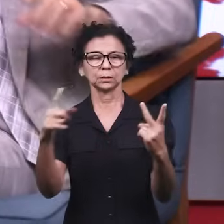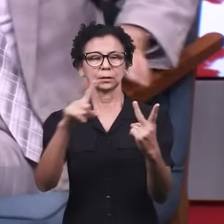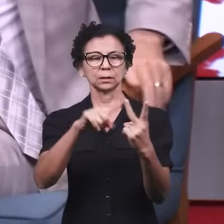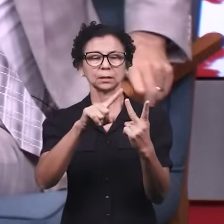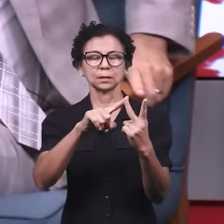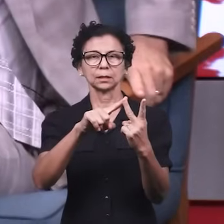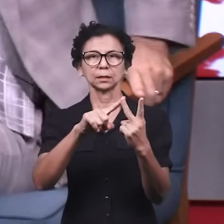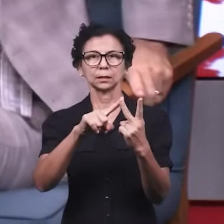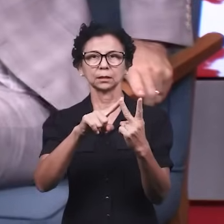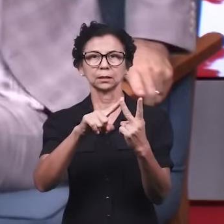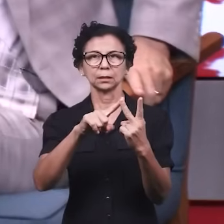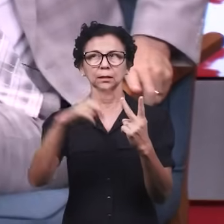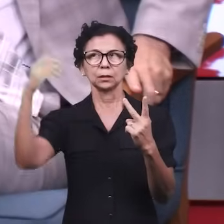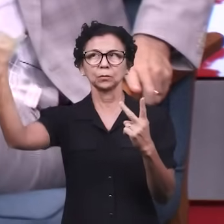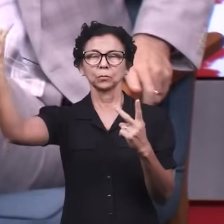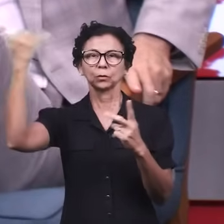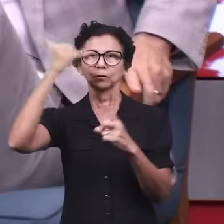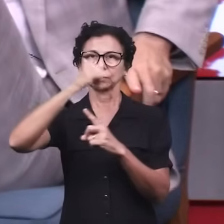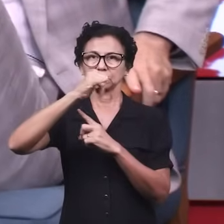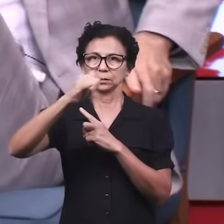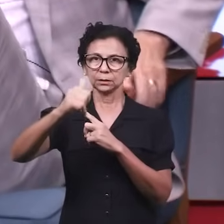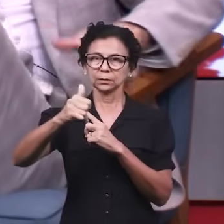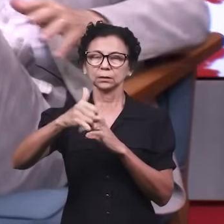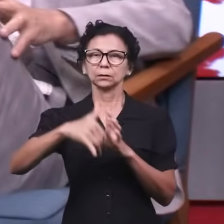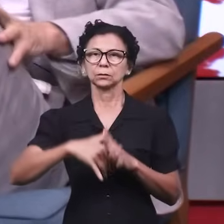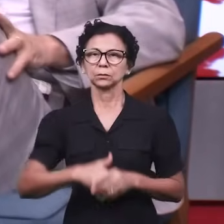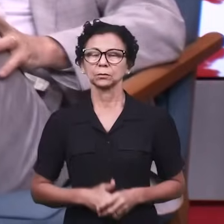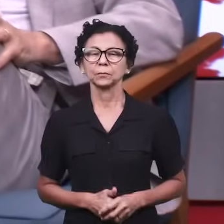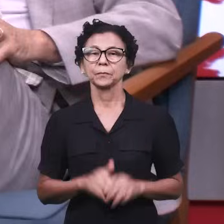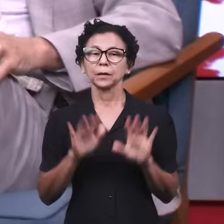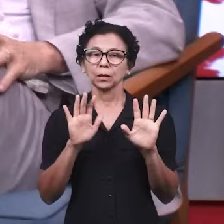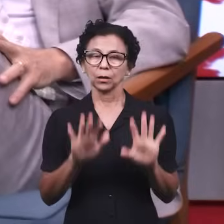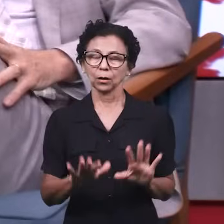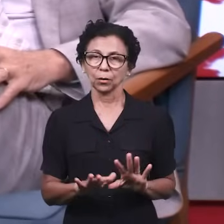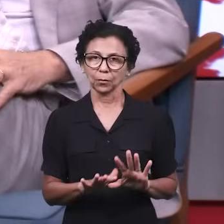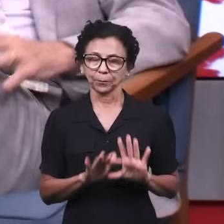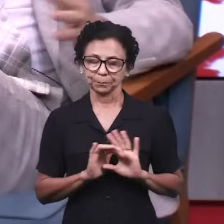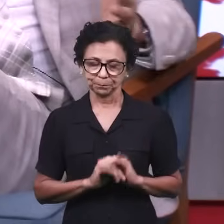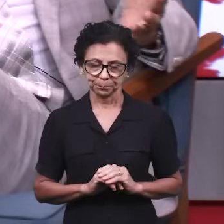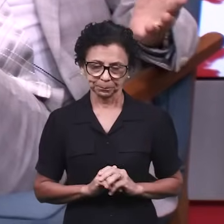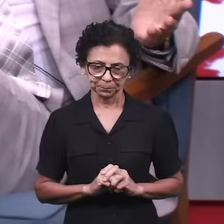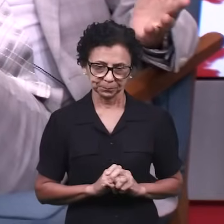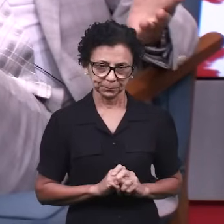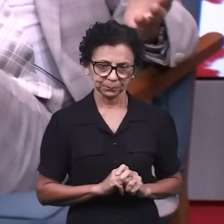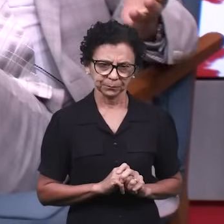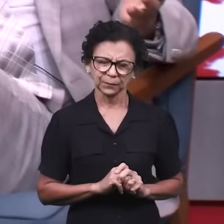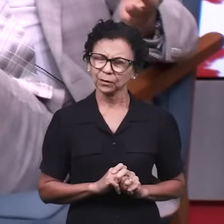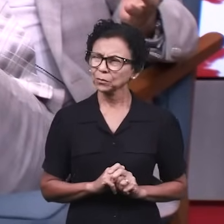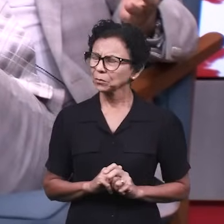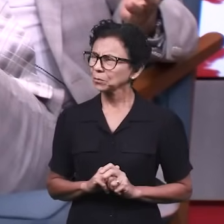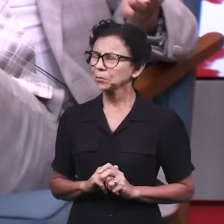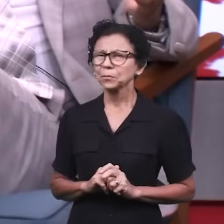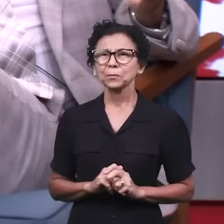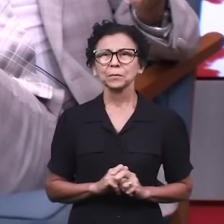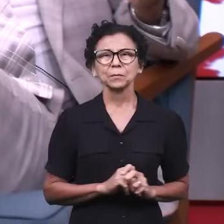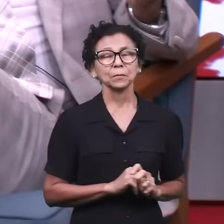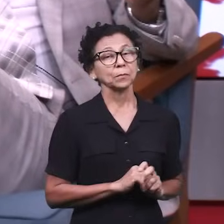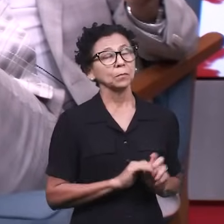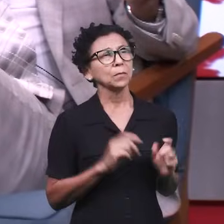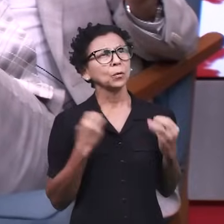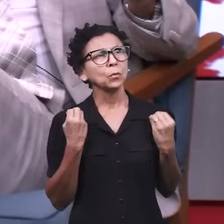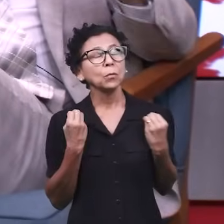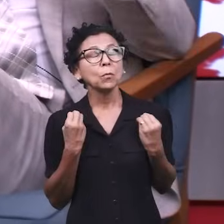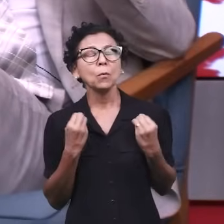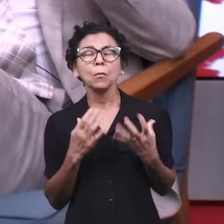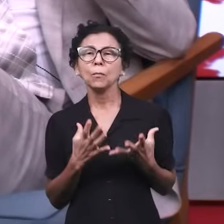Olha, uma coisa que eu quero chamar a atenção. Eu vi certa ocasião alguém dizer assim, não, mas como é que